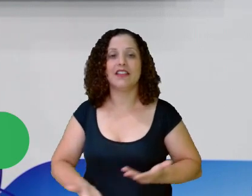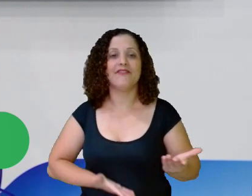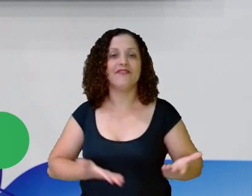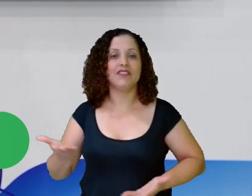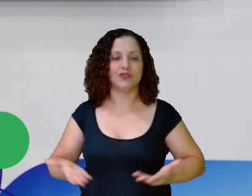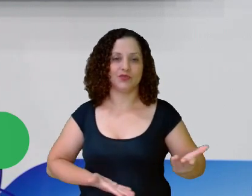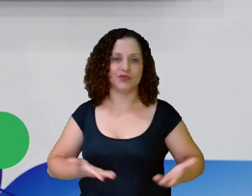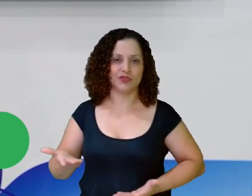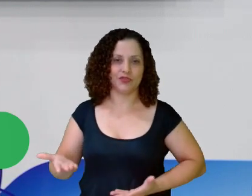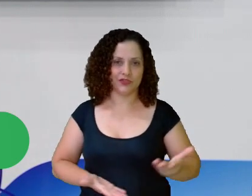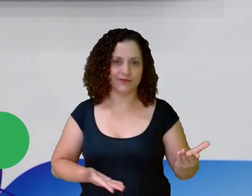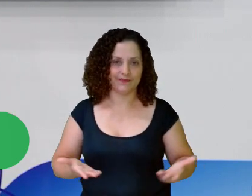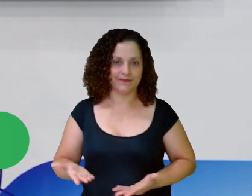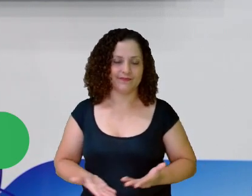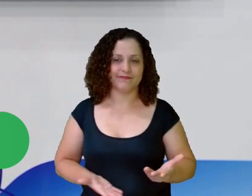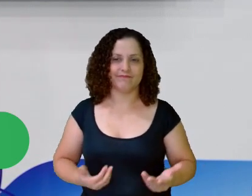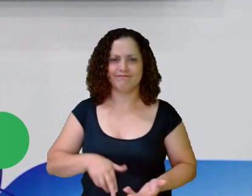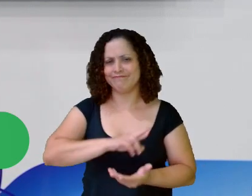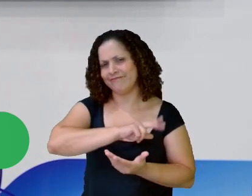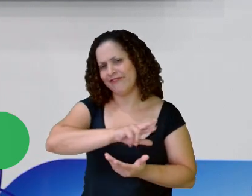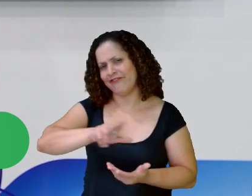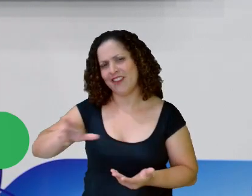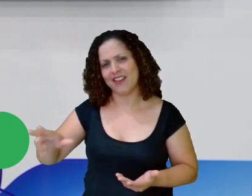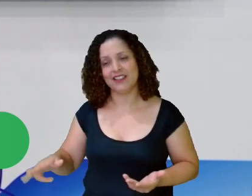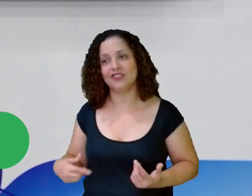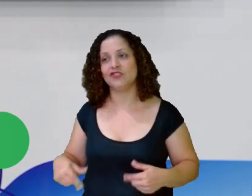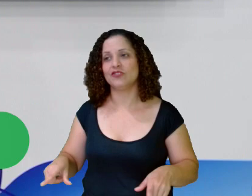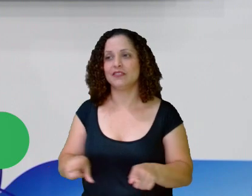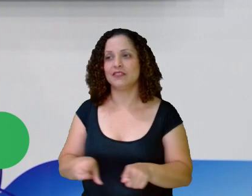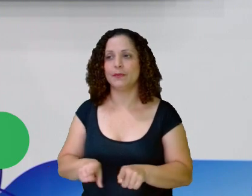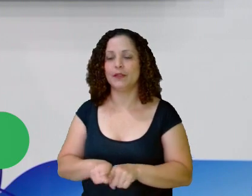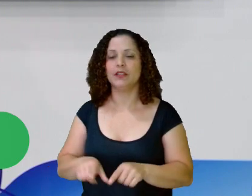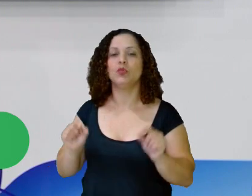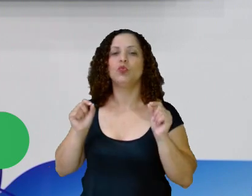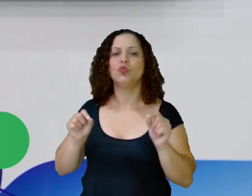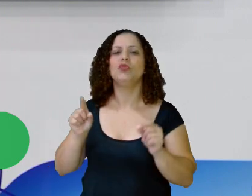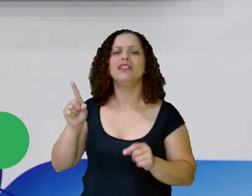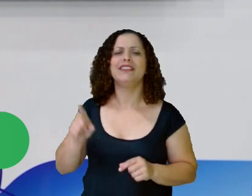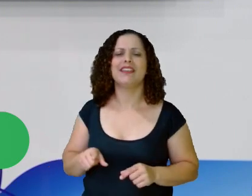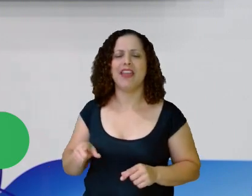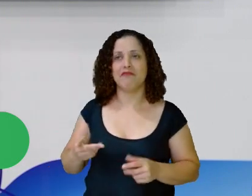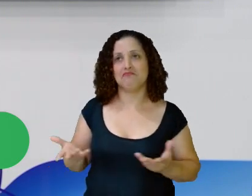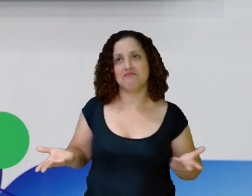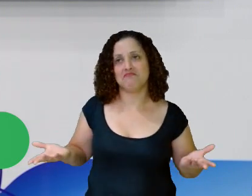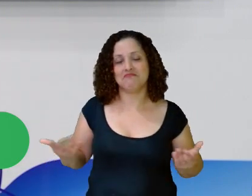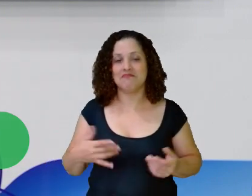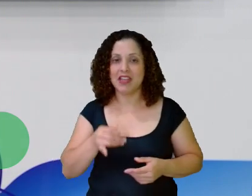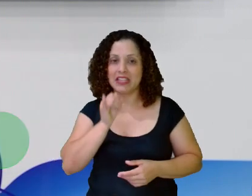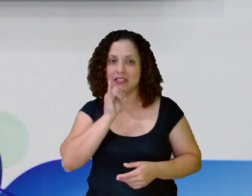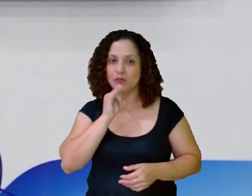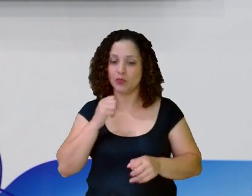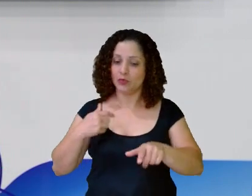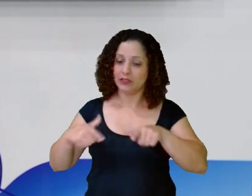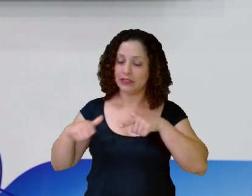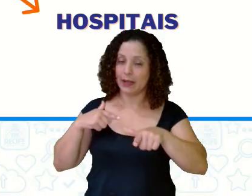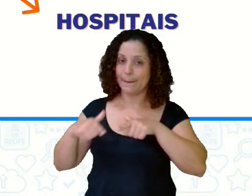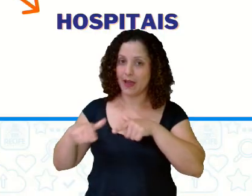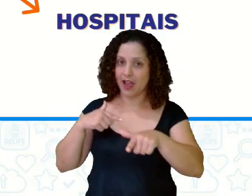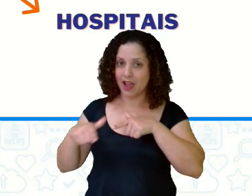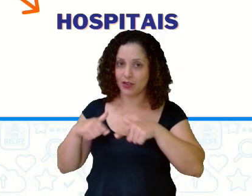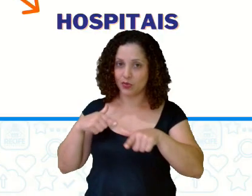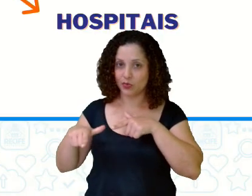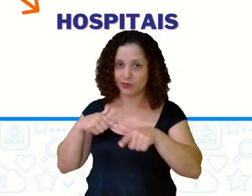falei para vocês, os mais variados. Então, é a realização, que seria esse serviço? É a realização de um trabalho por